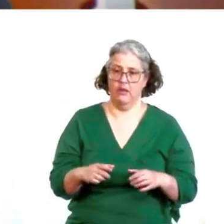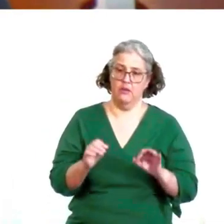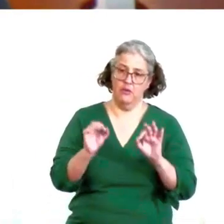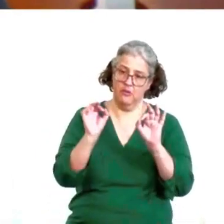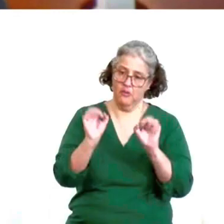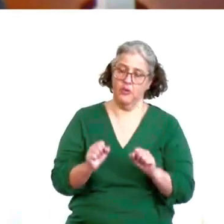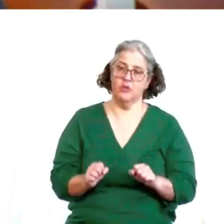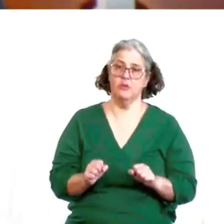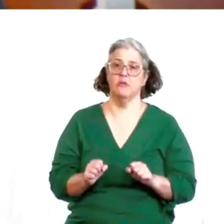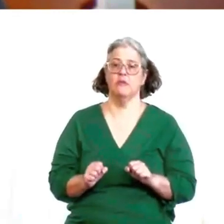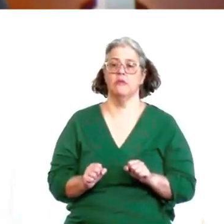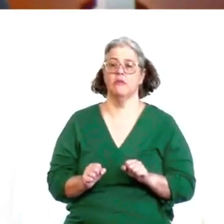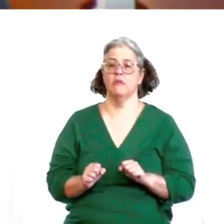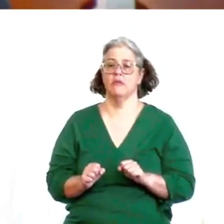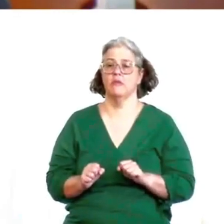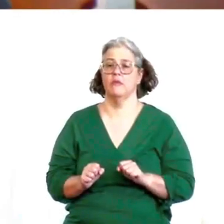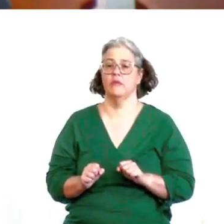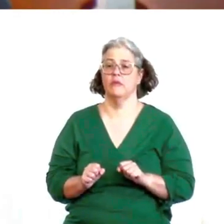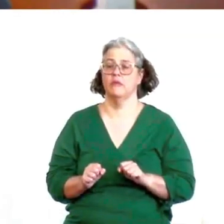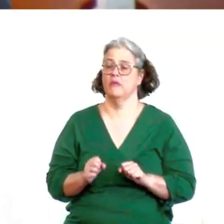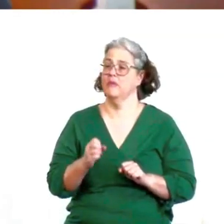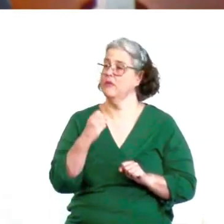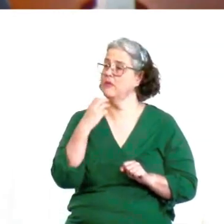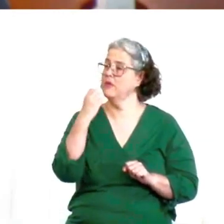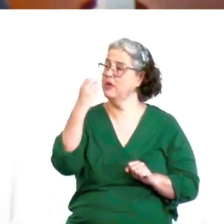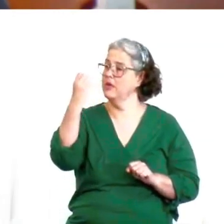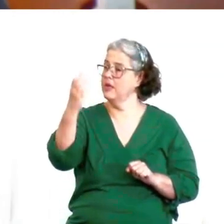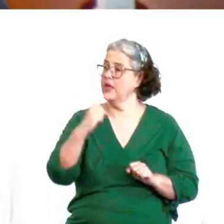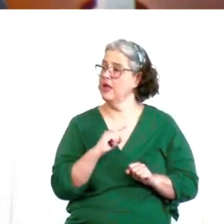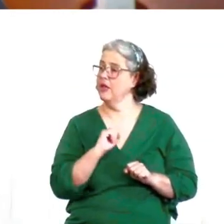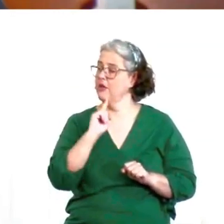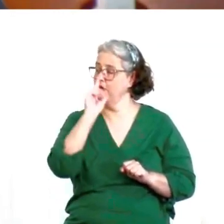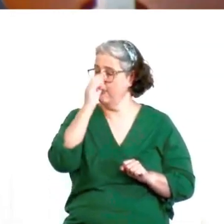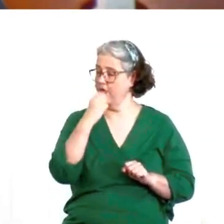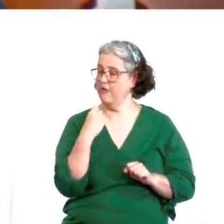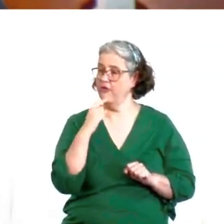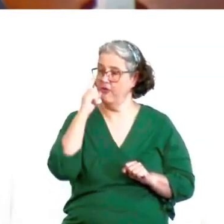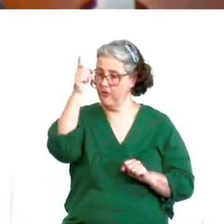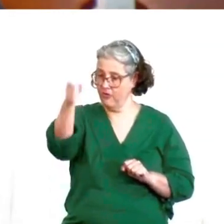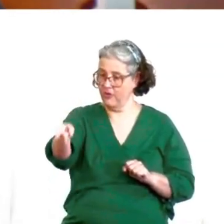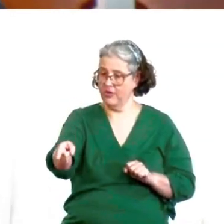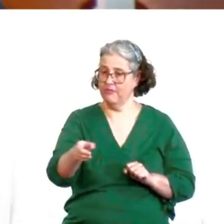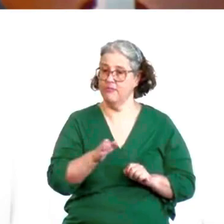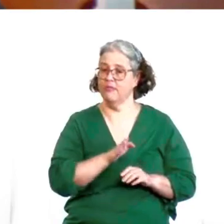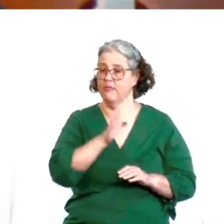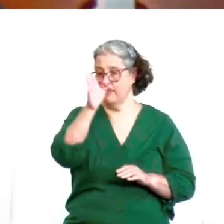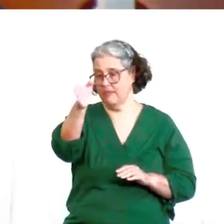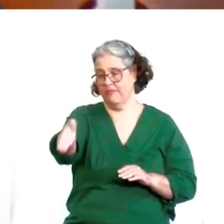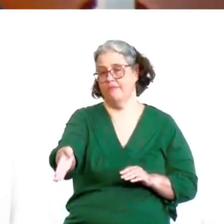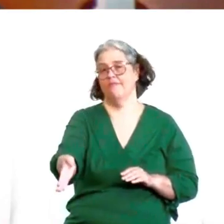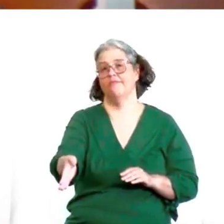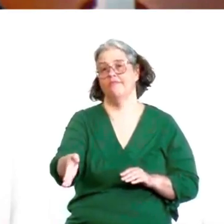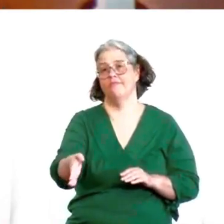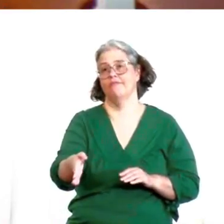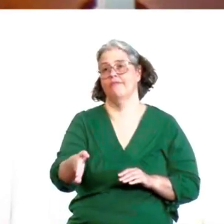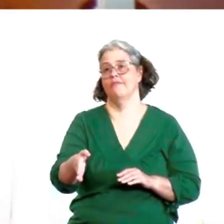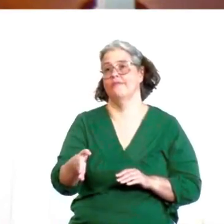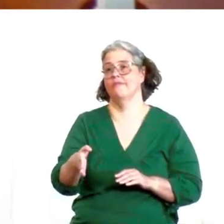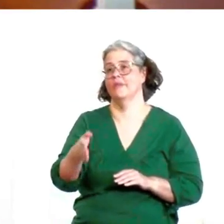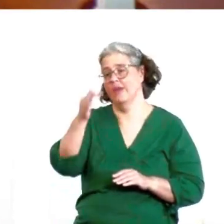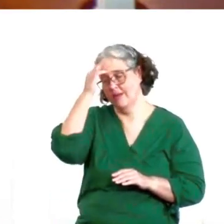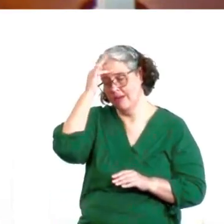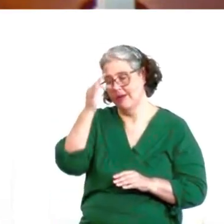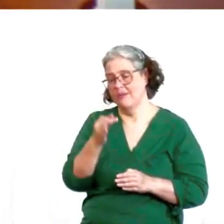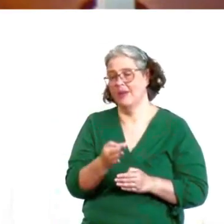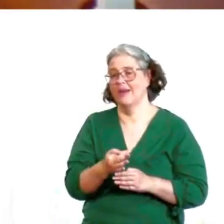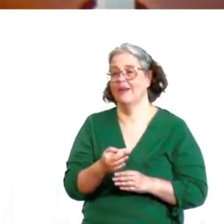Ele foi. Porque ele creu em Deus. E em obediência ele desenvolveu essa crença no Senhor. Por uma fé madura